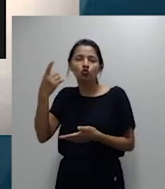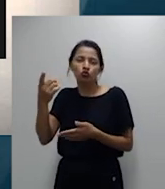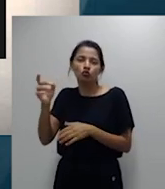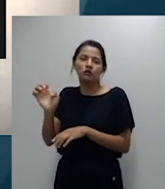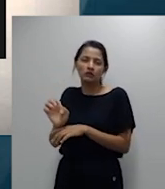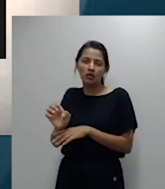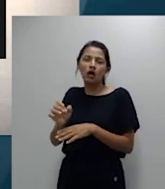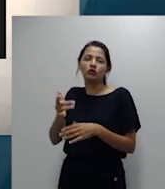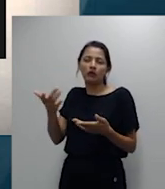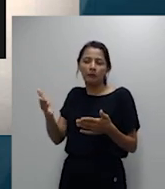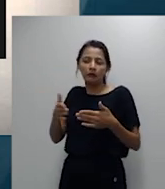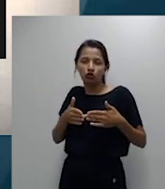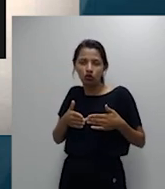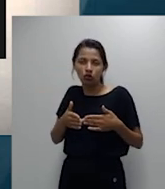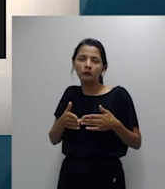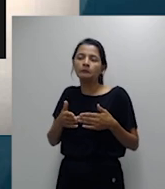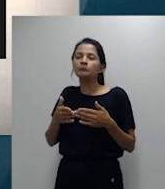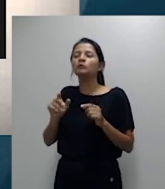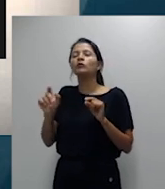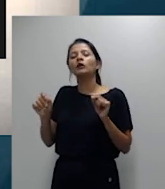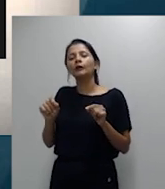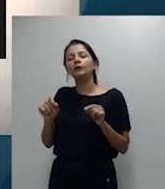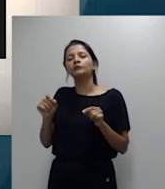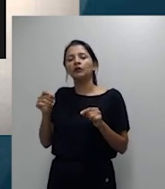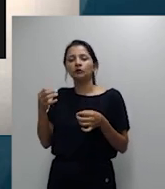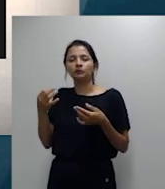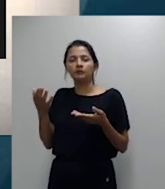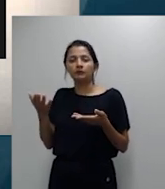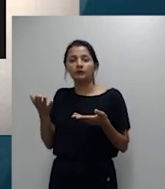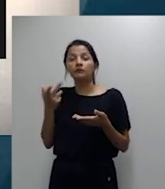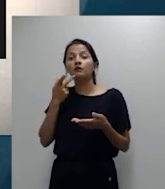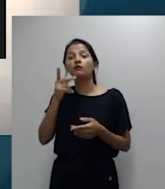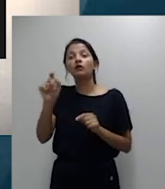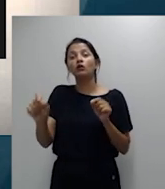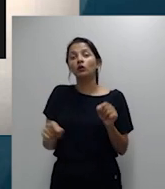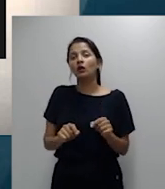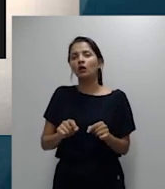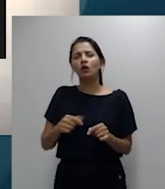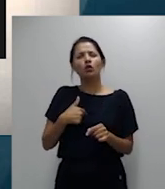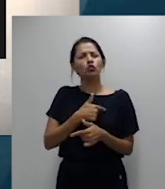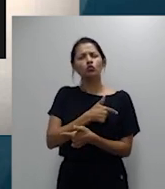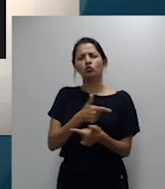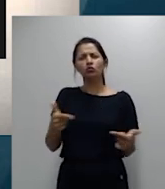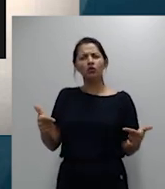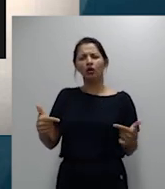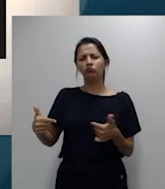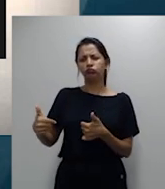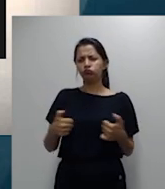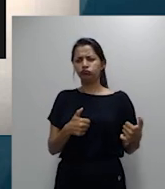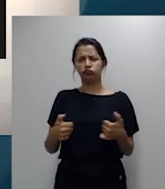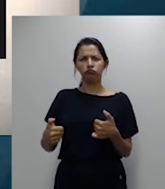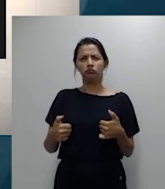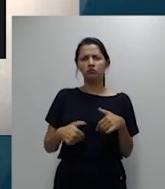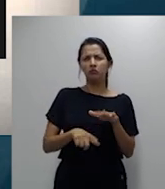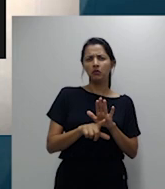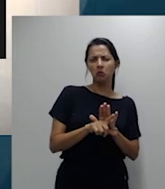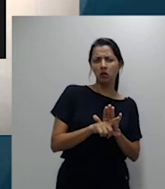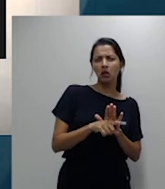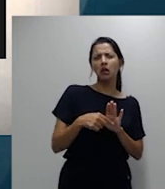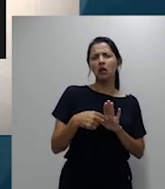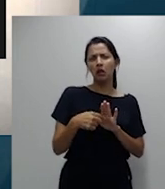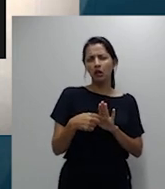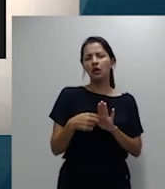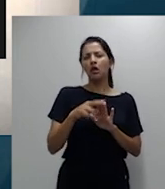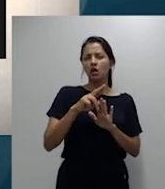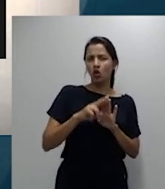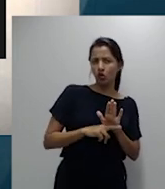recorrente é de dizer que não há nenhum tipo de conflito entre a legislação regulatória EA